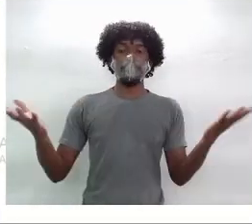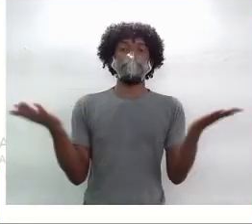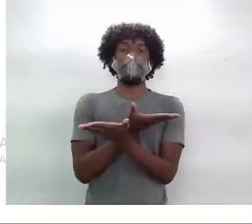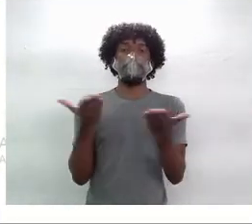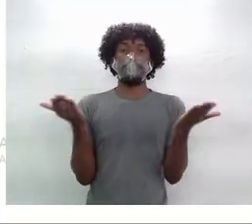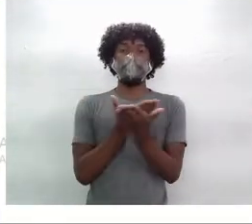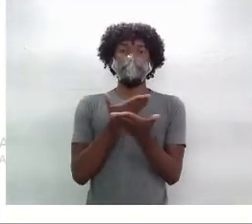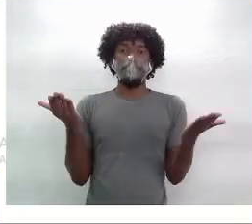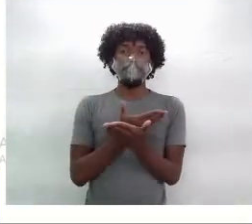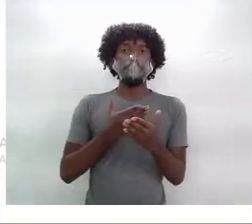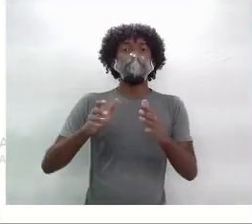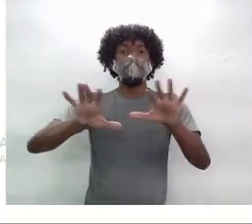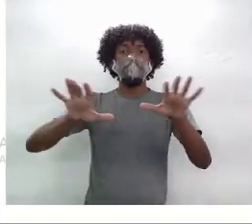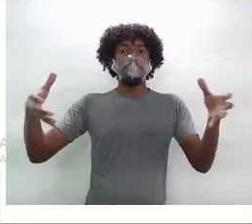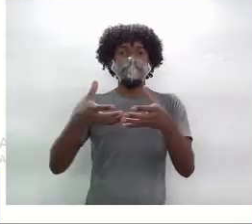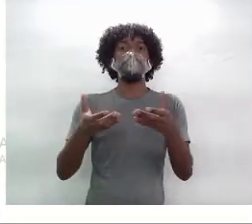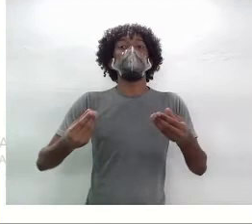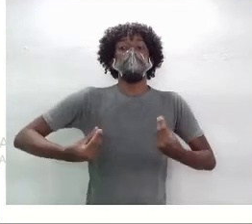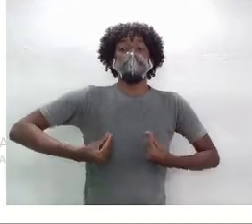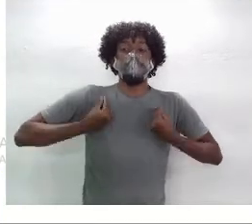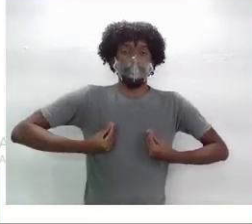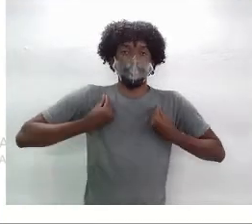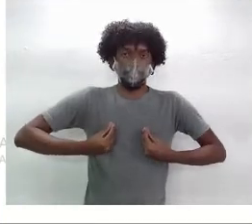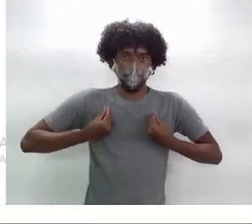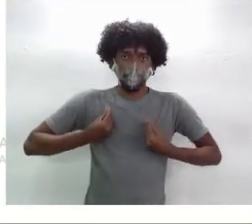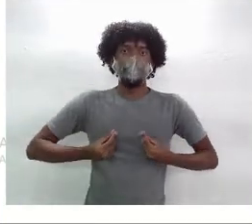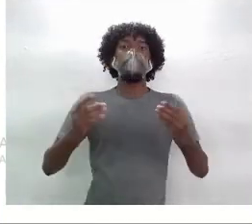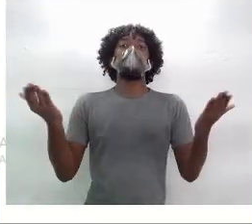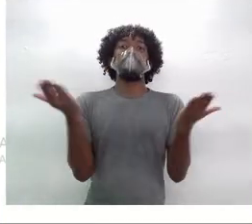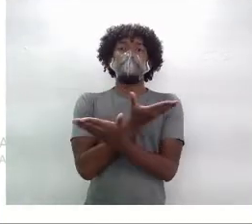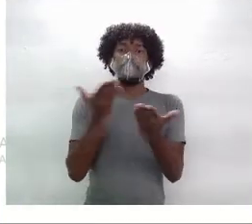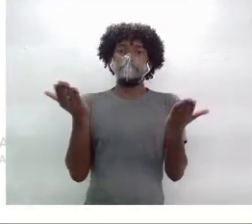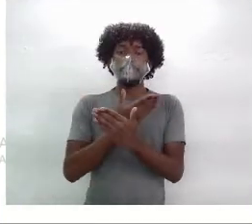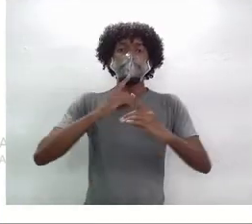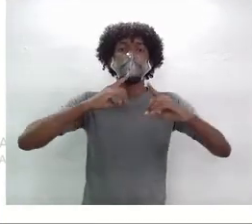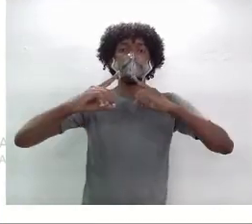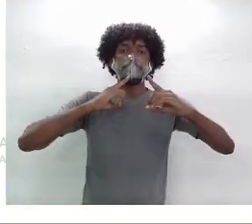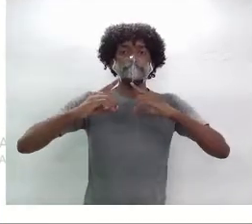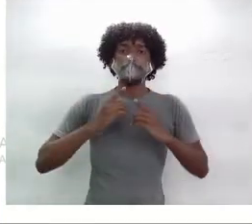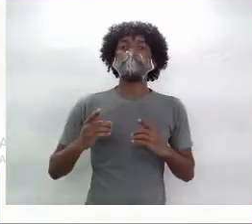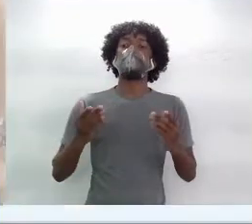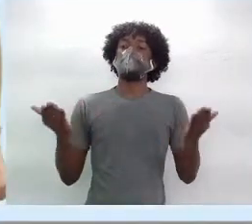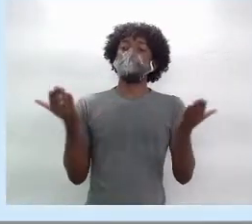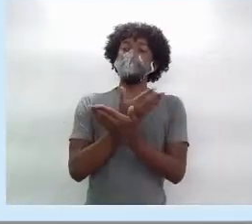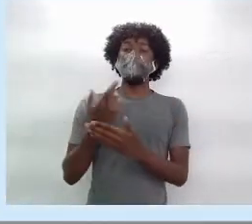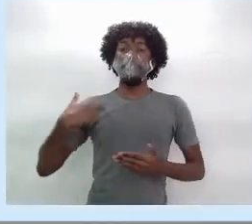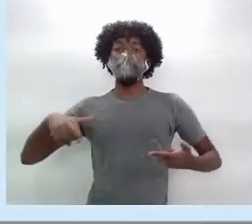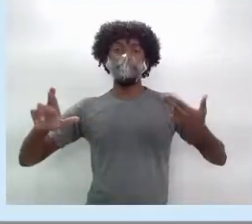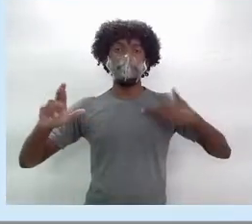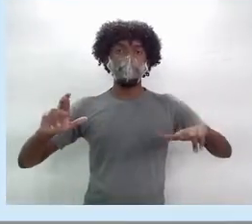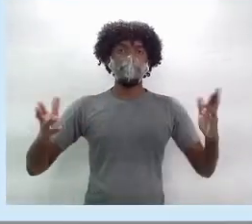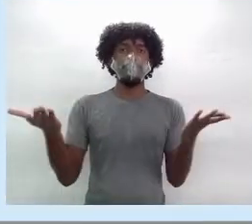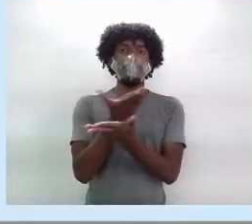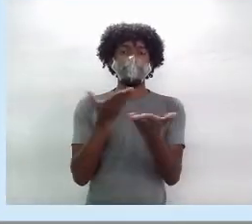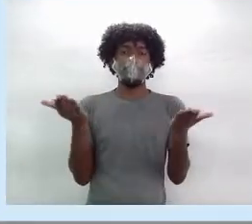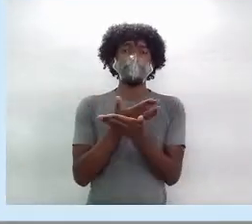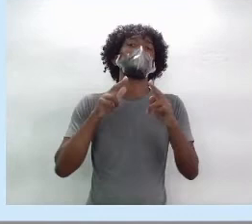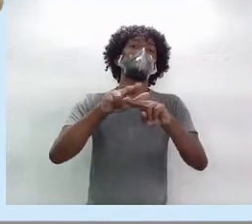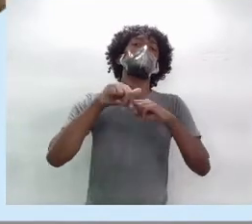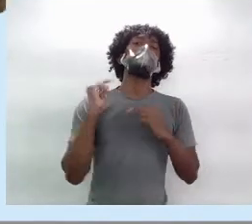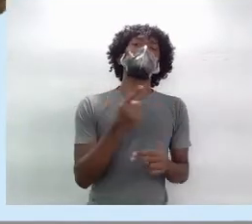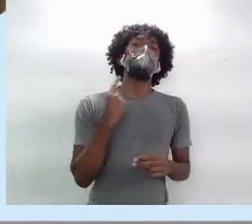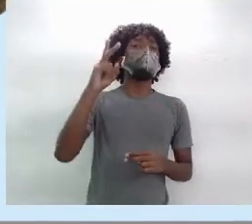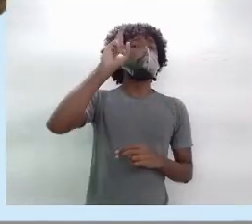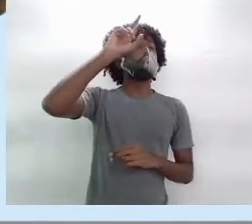coexistência, diálogo, interreligioso. Lembram, cortando para mim aqui, quando a gente observou